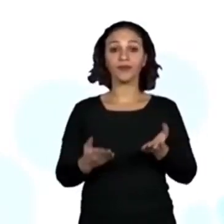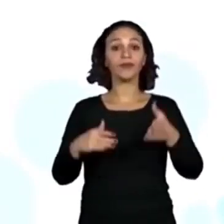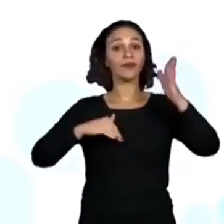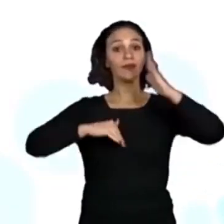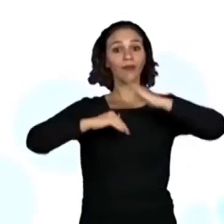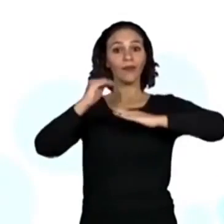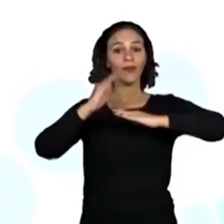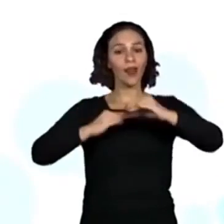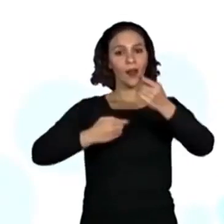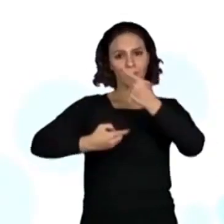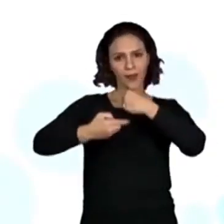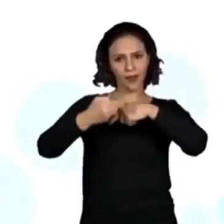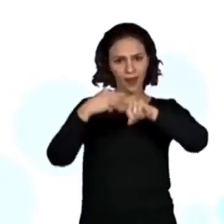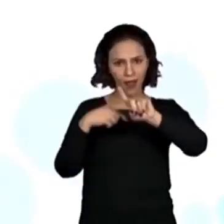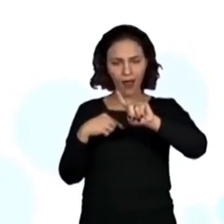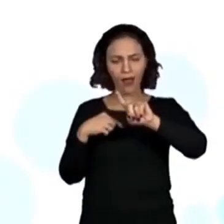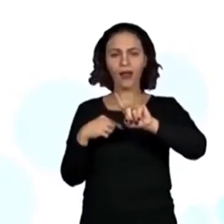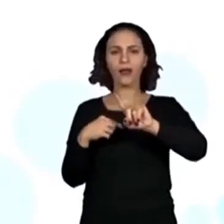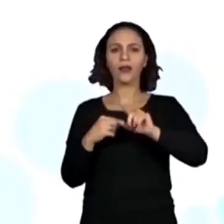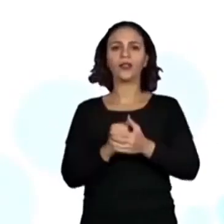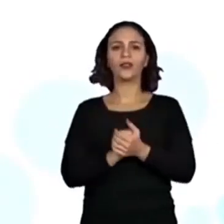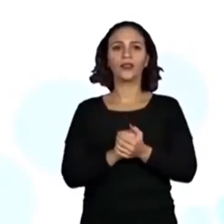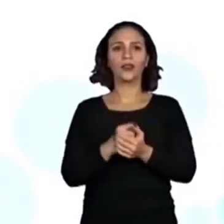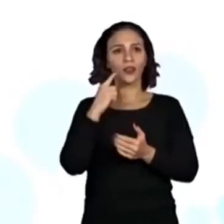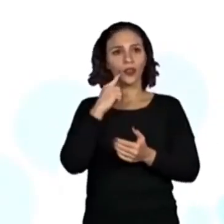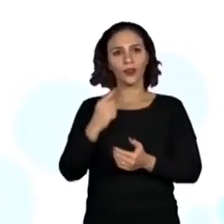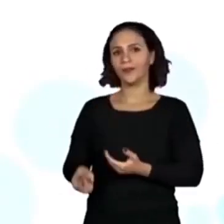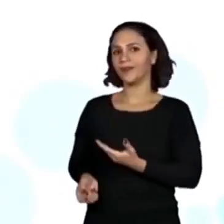habilidades, habilidade